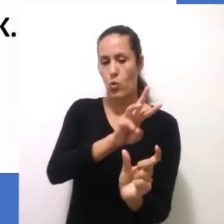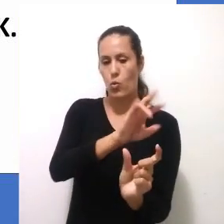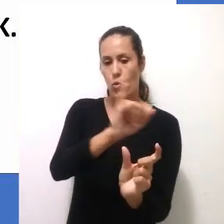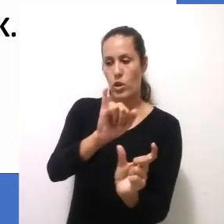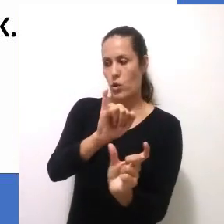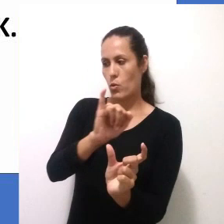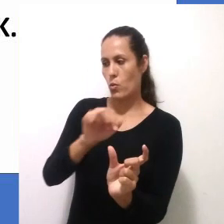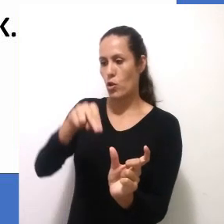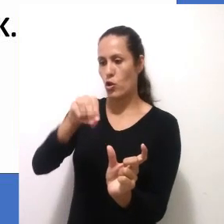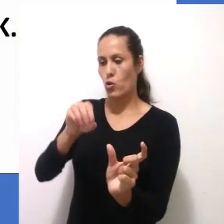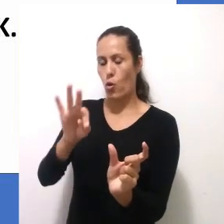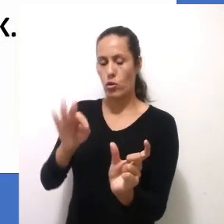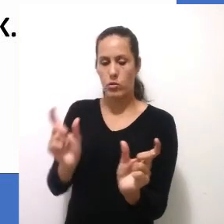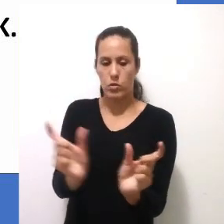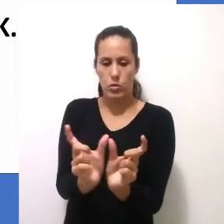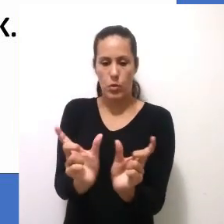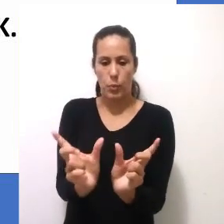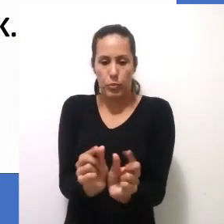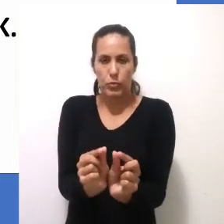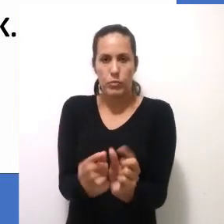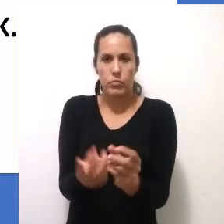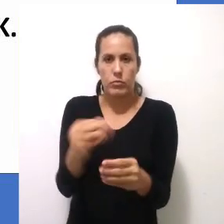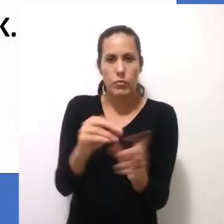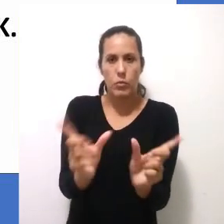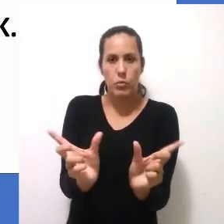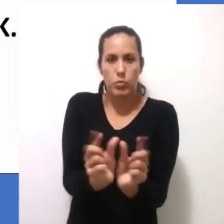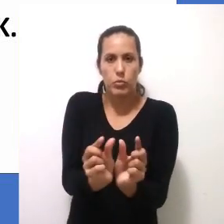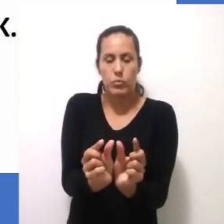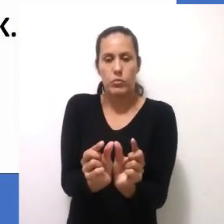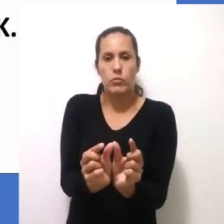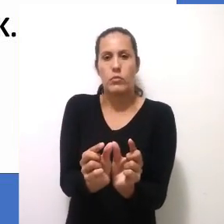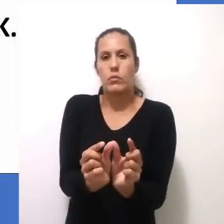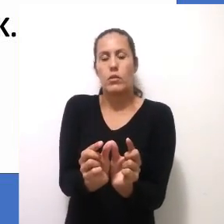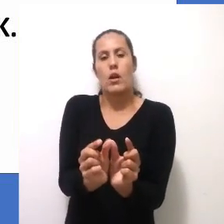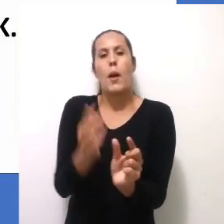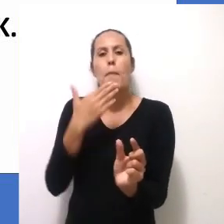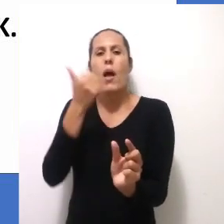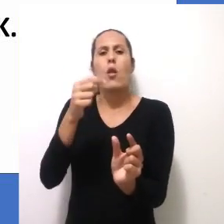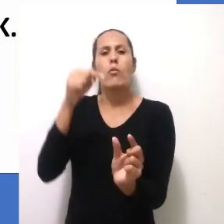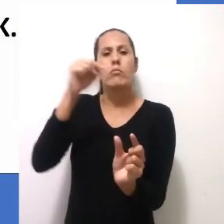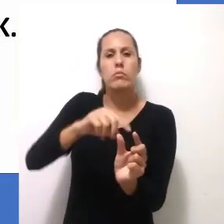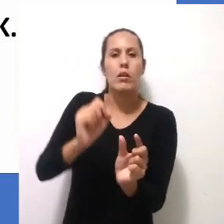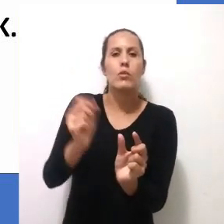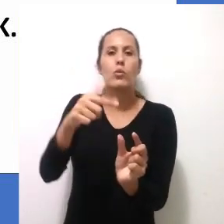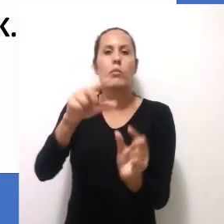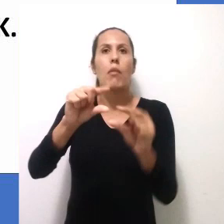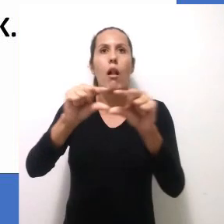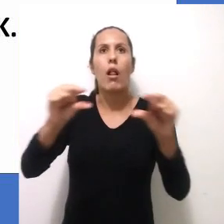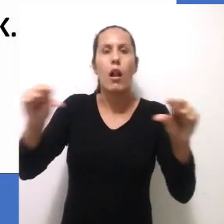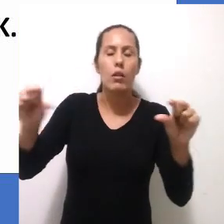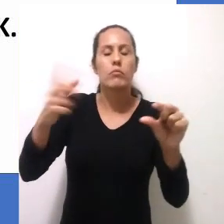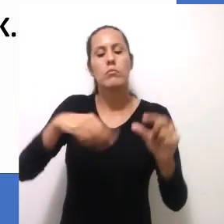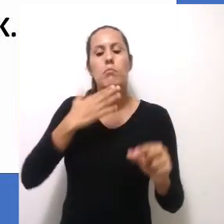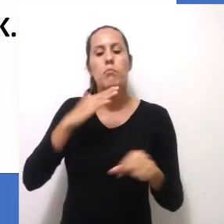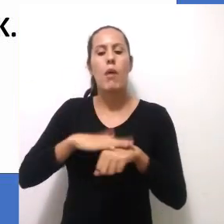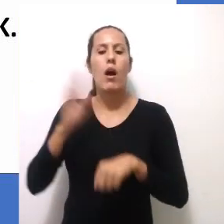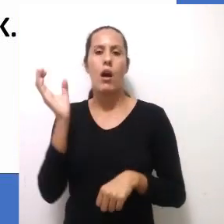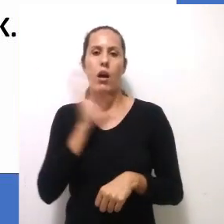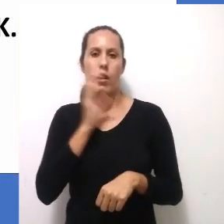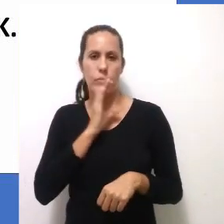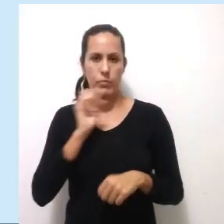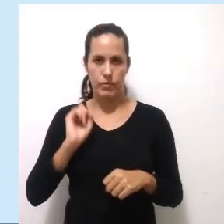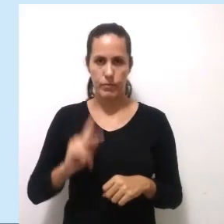sentido da sentença, ele é o mesmo. Mas às vezes é melhor a gente falar won't que falar will not, porque fica mais